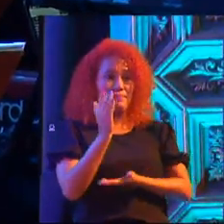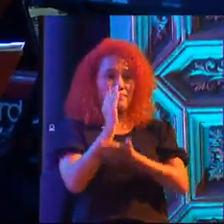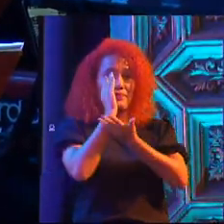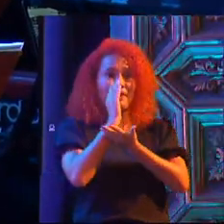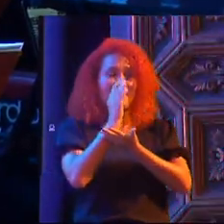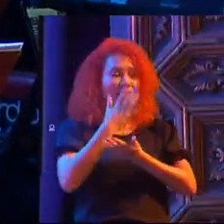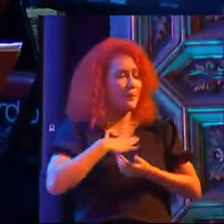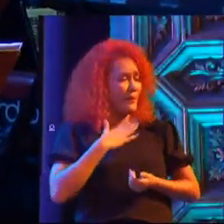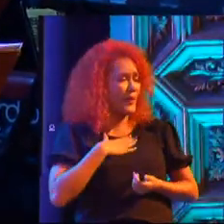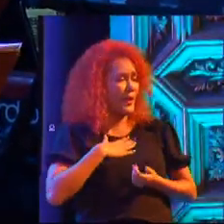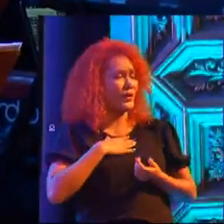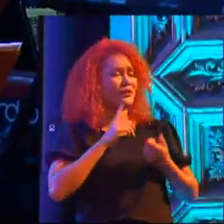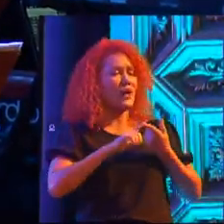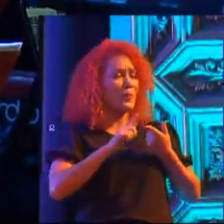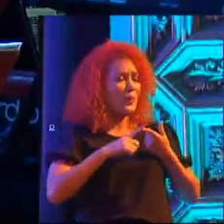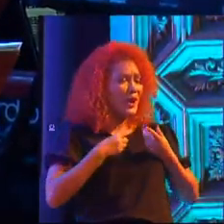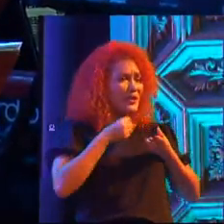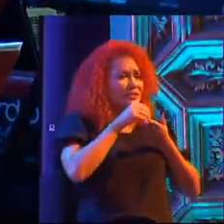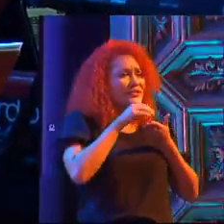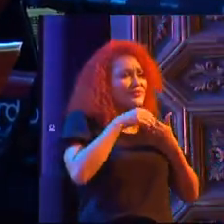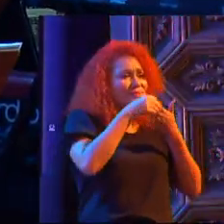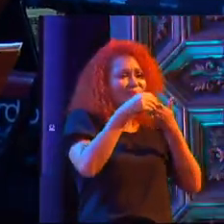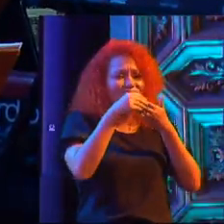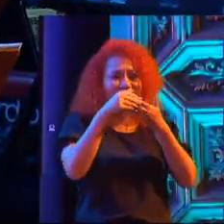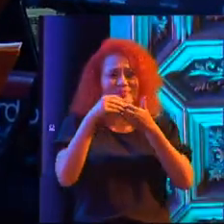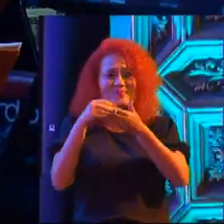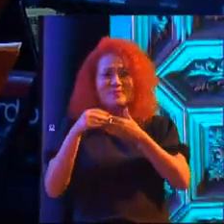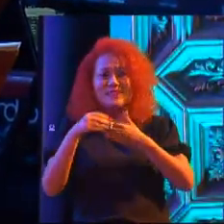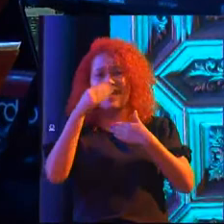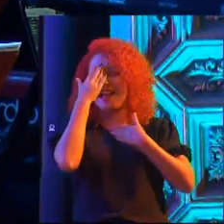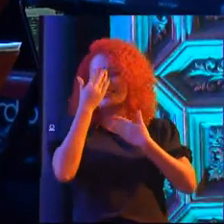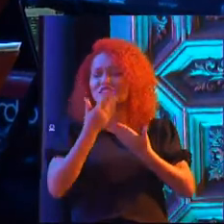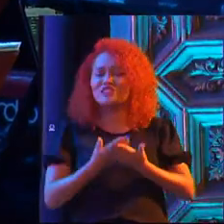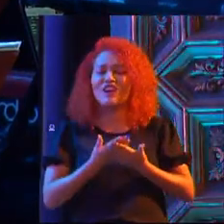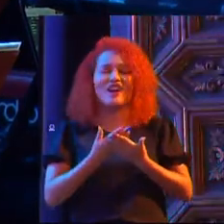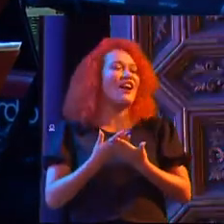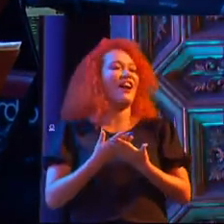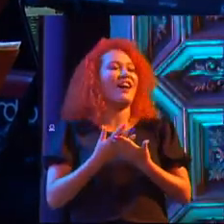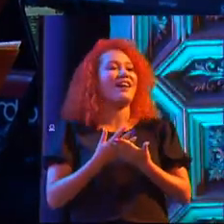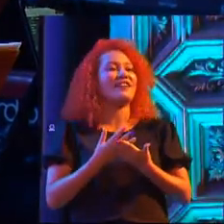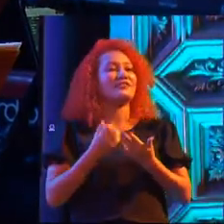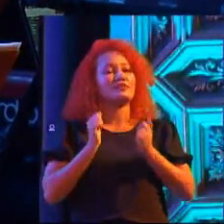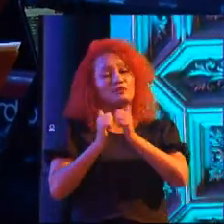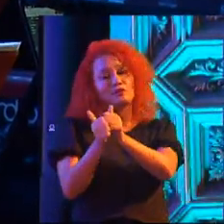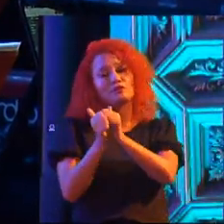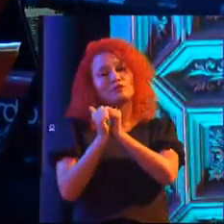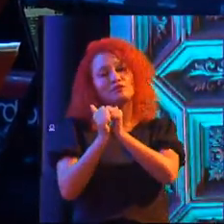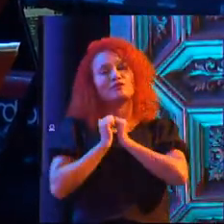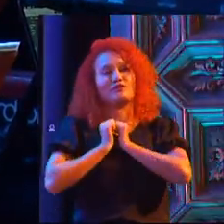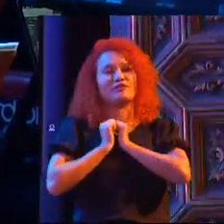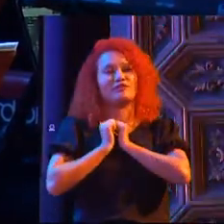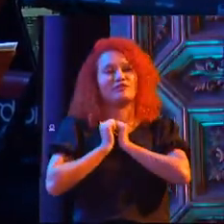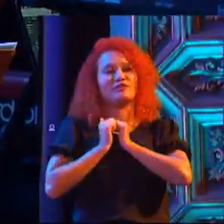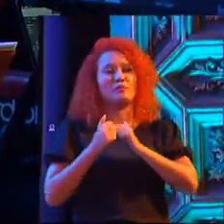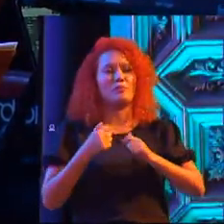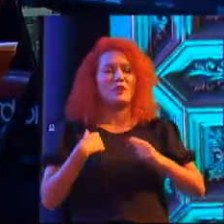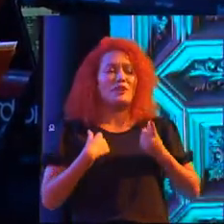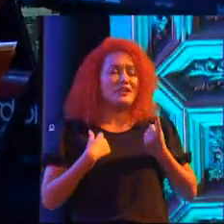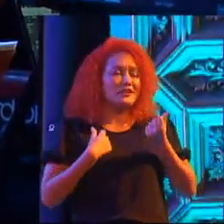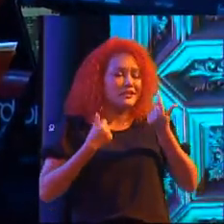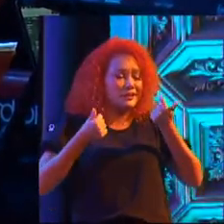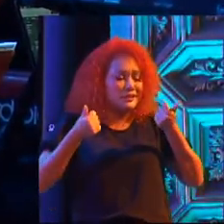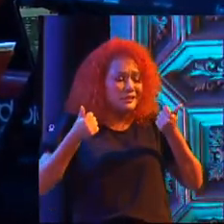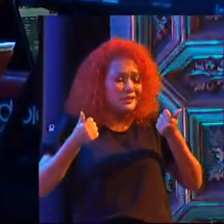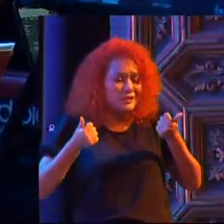muita gente também que compôs e acreditou e topou esse álbum comigo, com muito pouco recurso, né? Meu